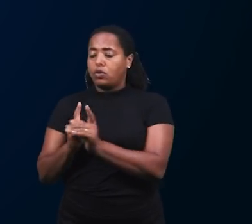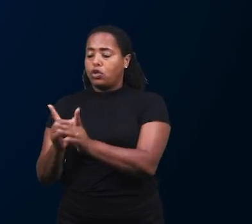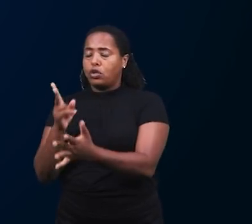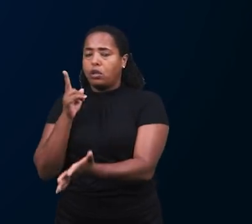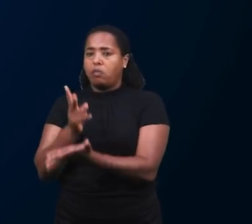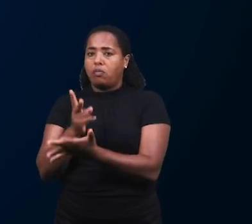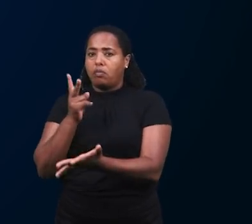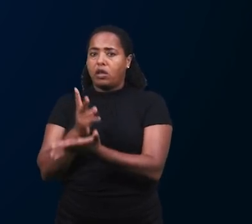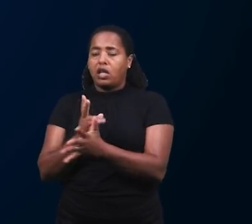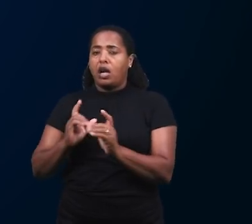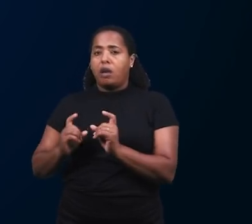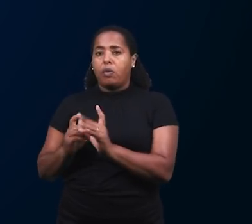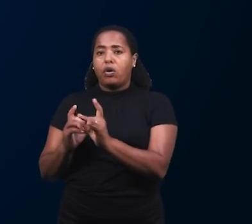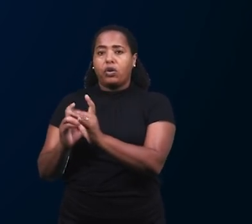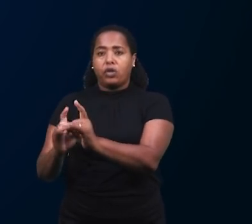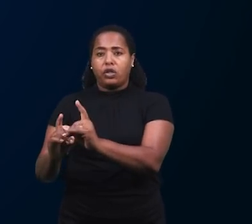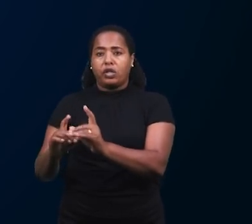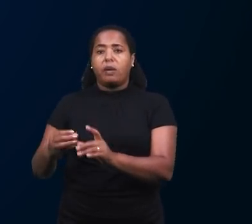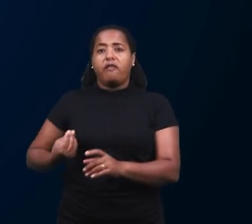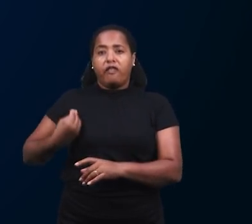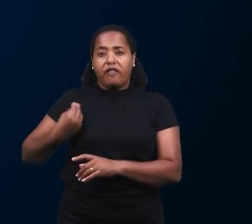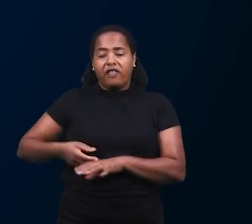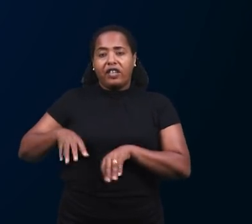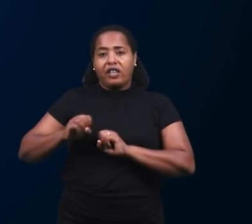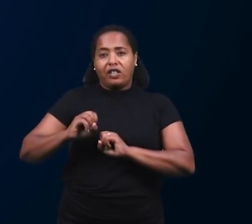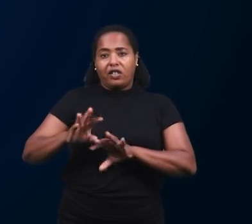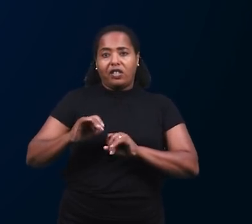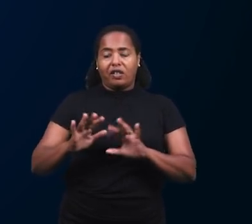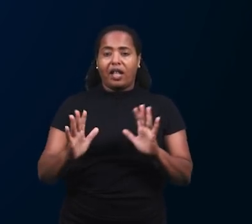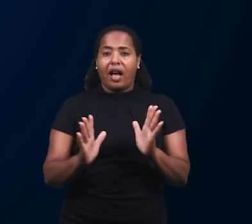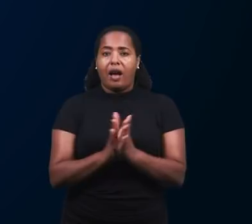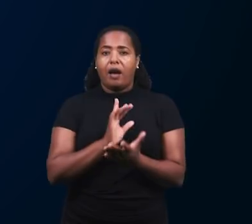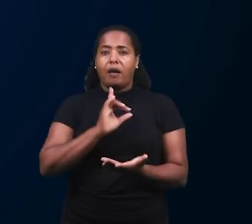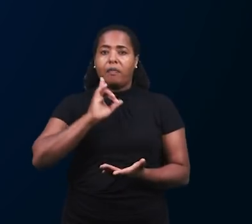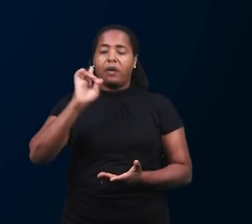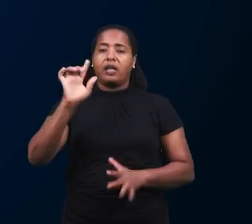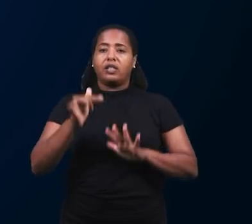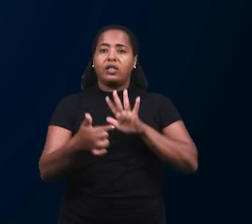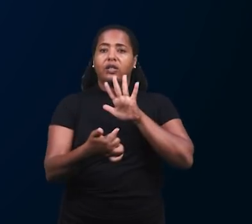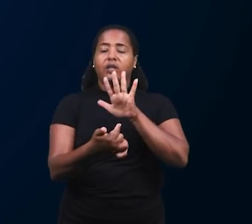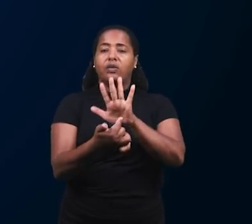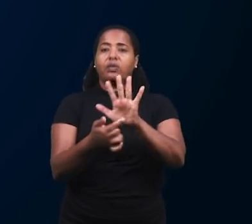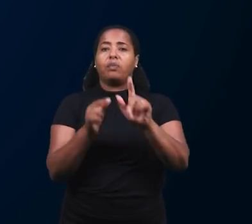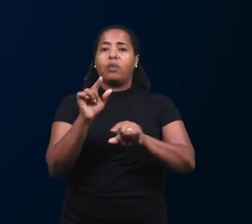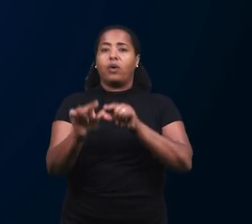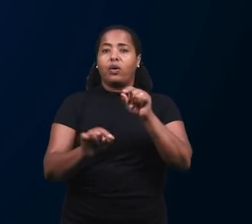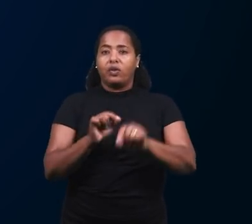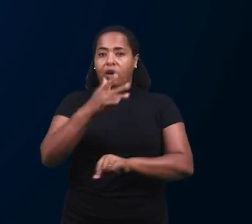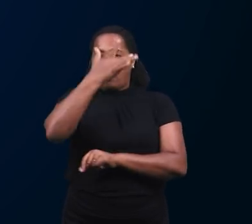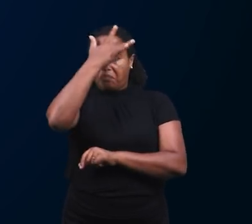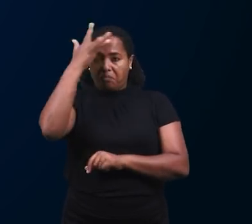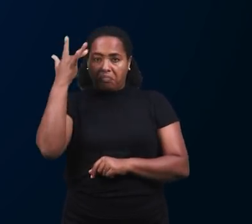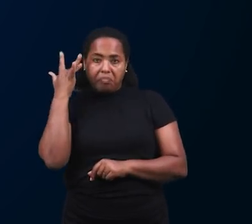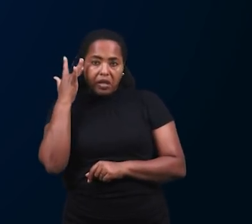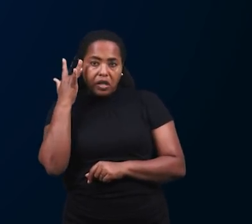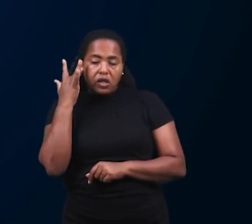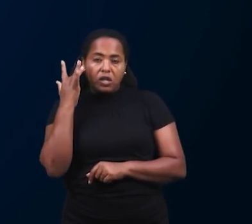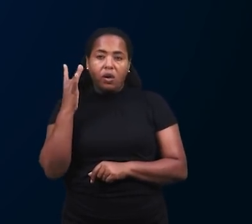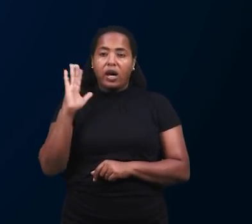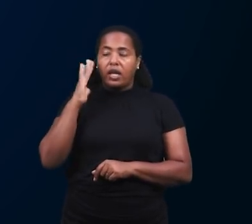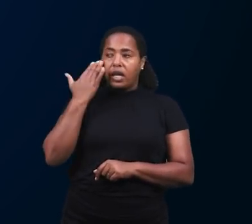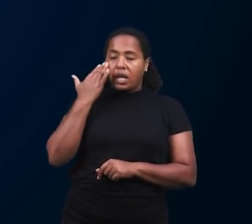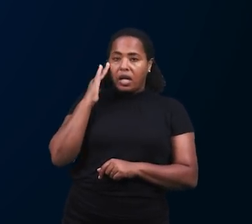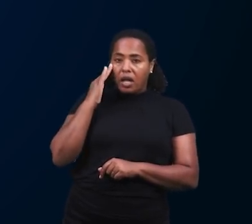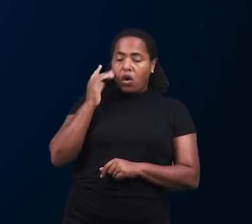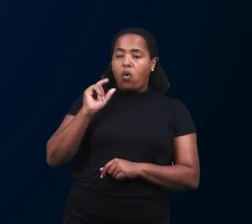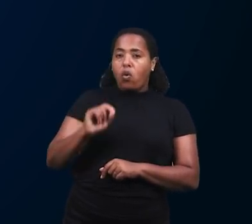discípulos, esses permaneciam, porque o discípulo vivia de ensino. A palavra diz que quem